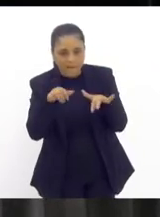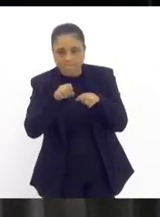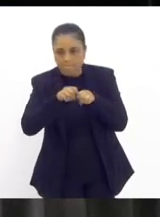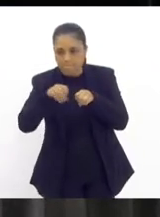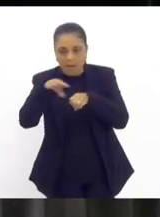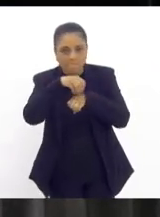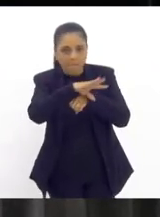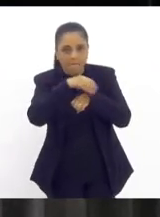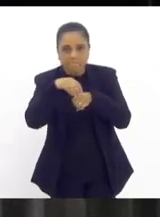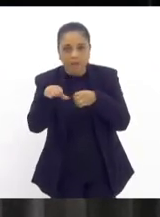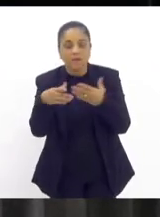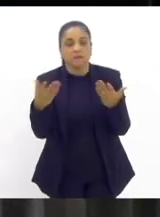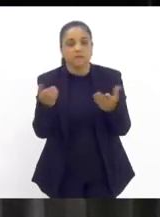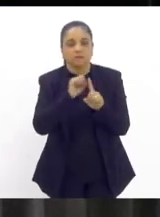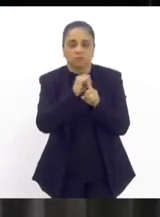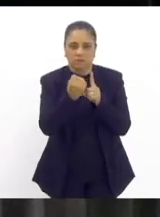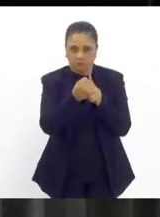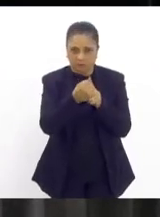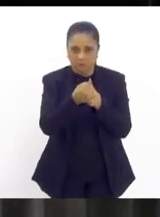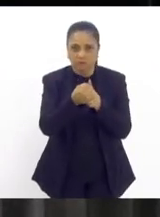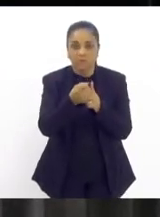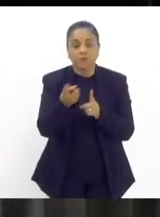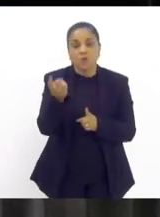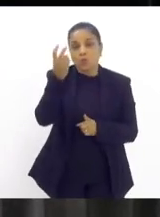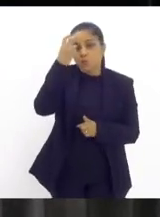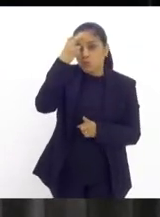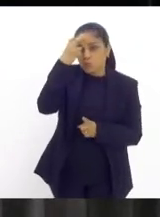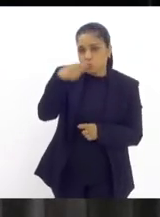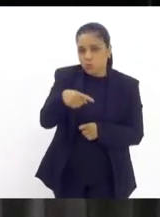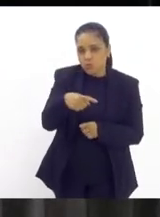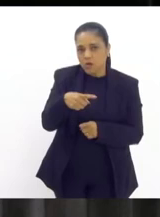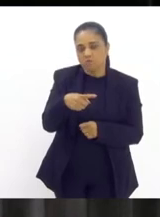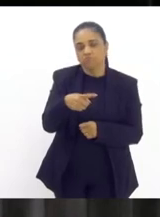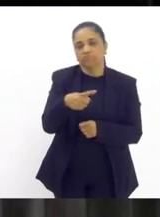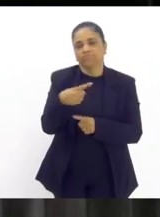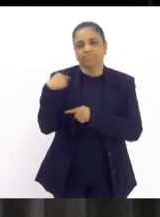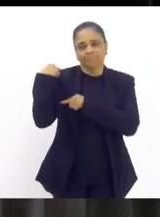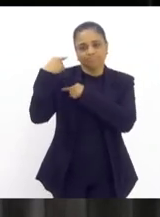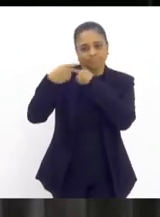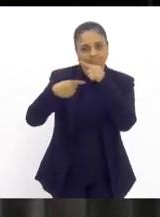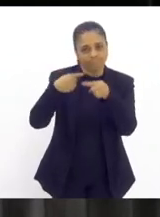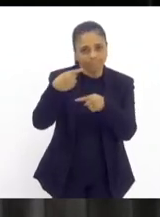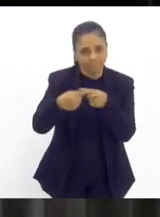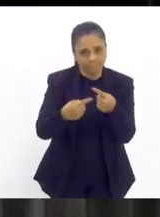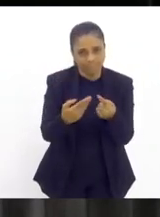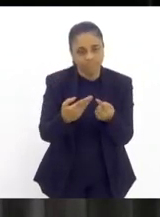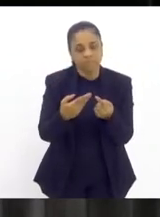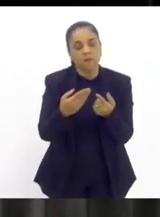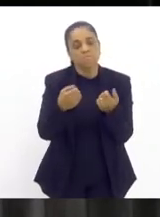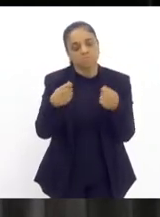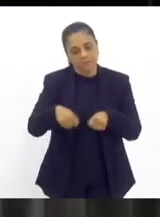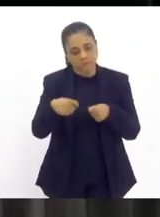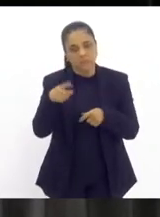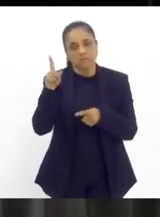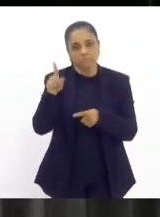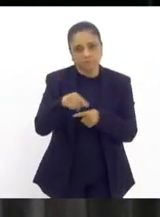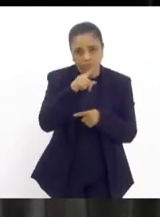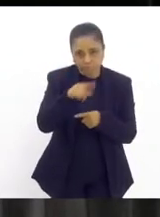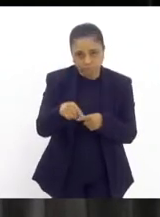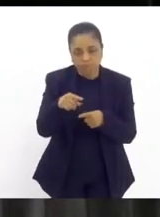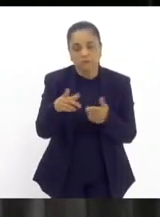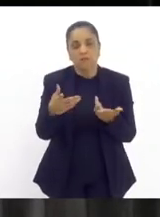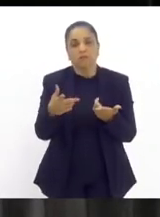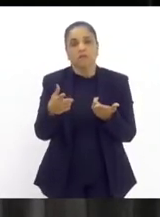e essa é essa cultura é uma praga original que precisa ser combatida E para isso